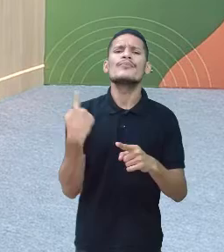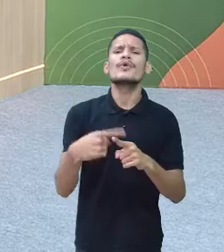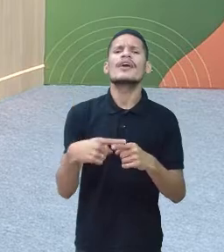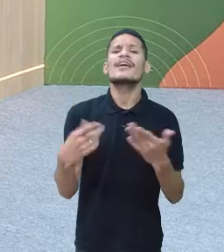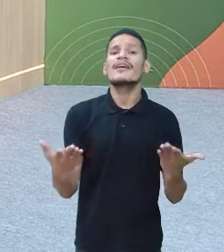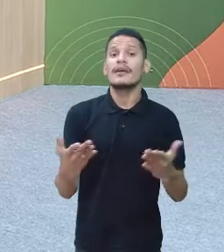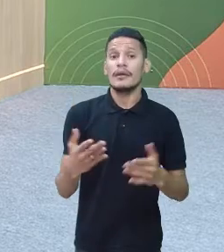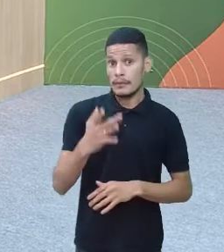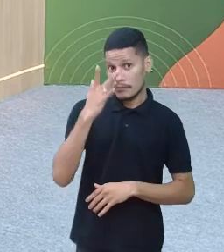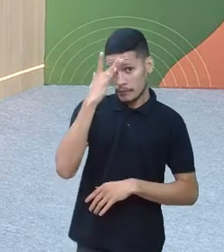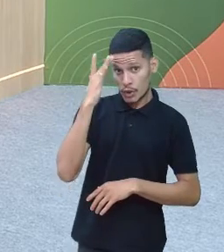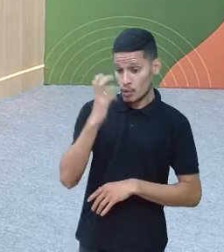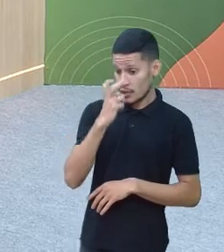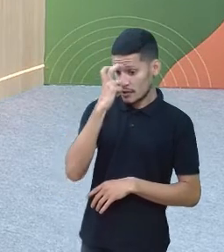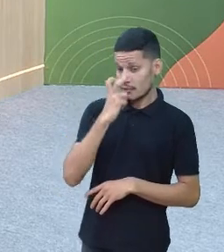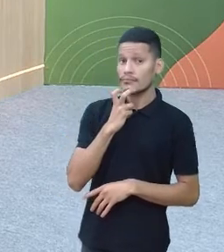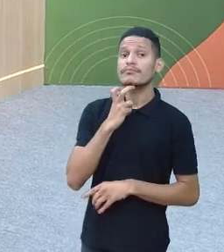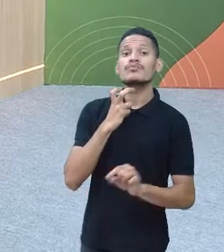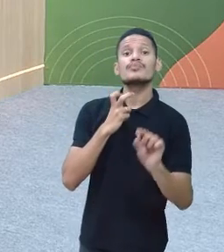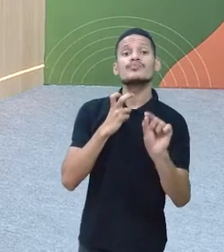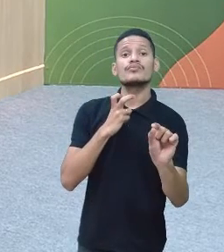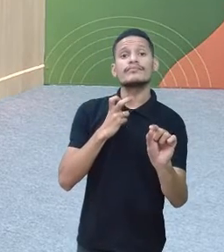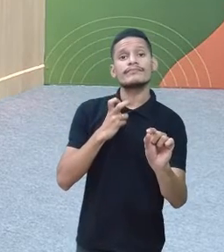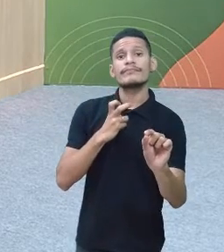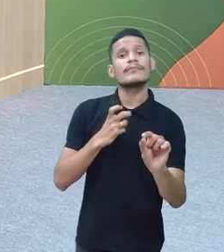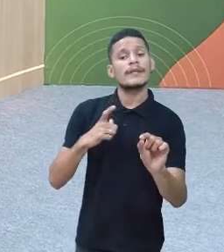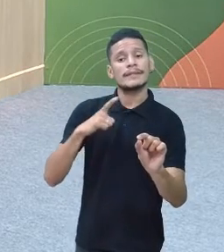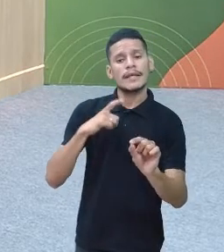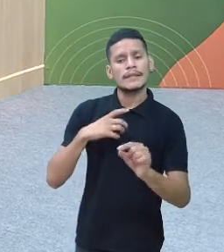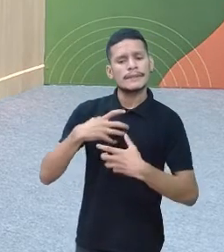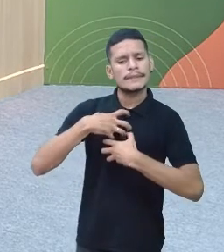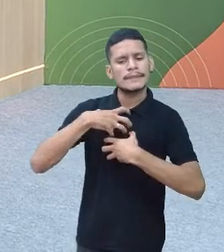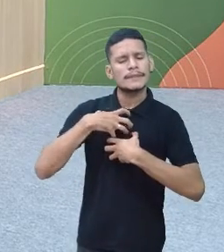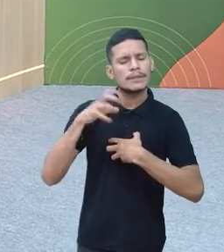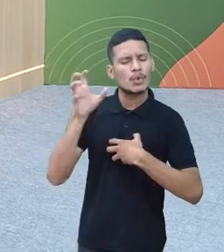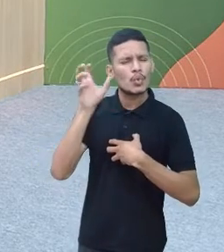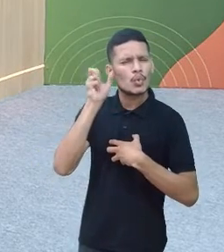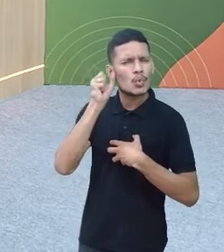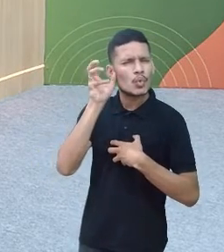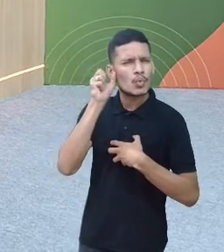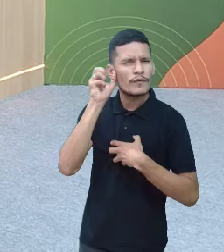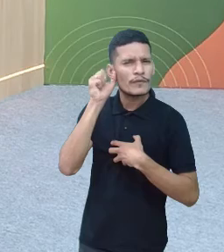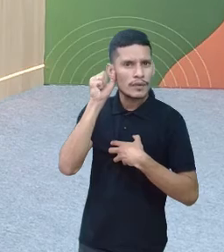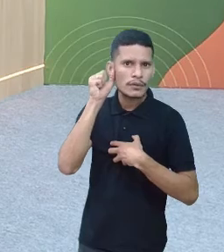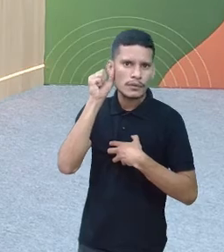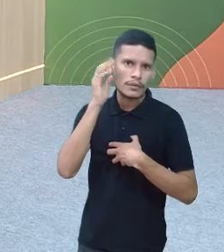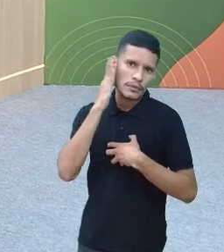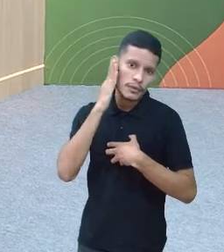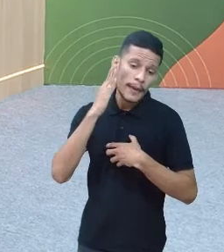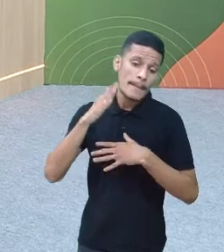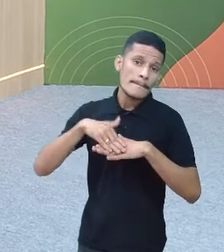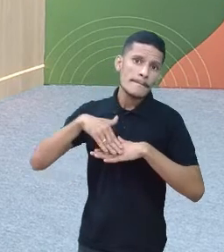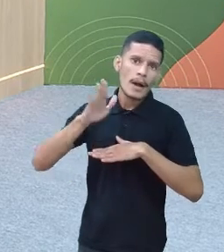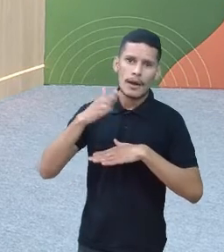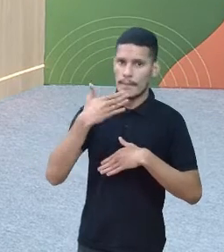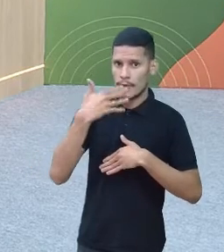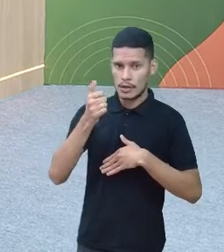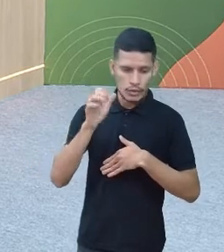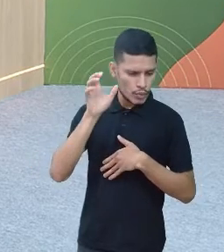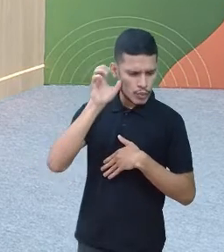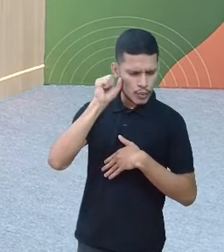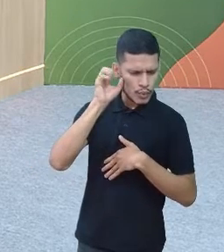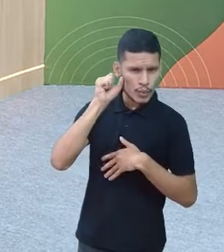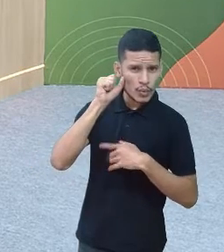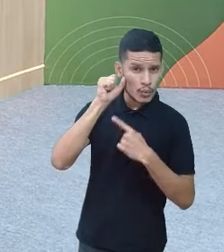a pessoa com deficiência visual, um dos estímulos dele é a audição, né? Então, um dos maiores estímulos dele, né?